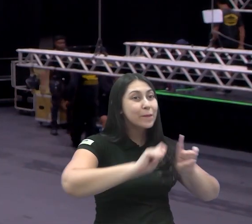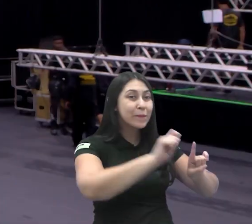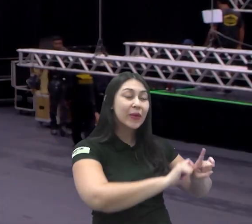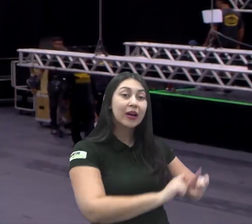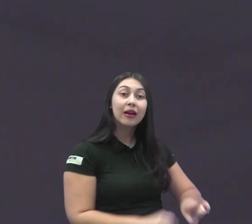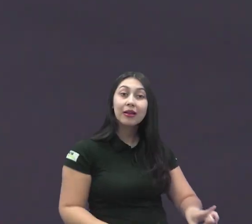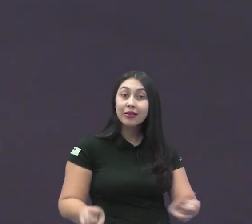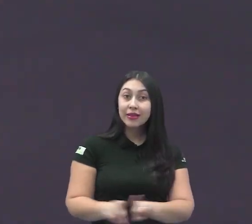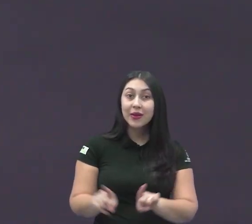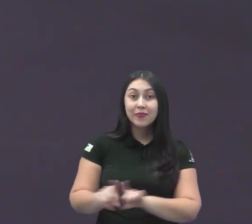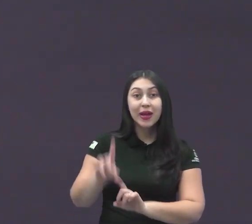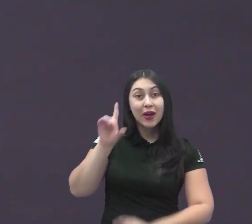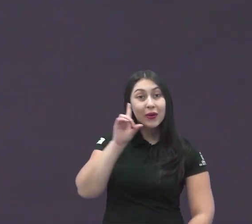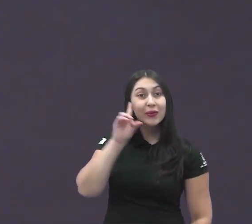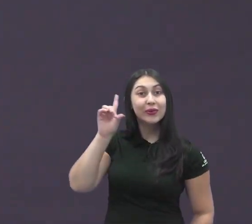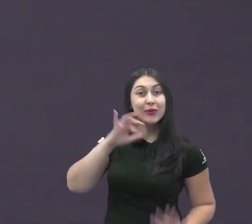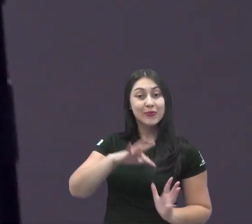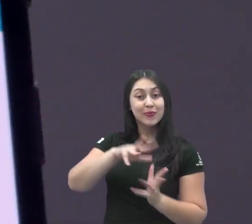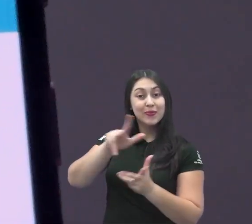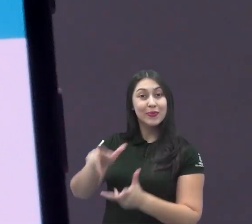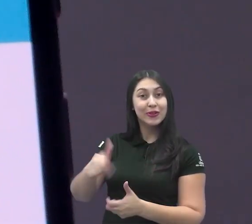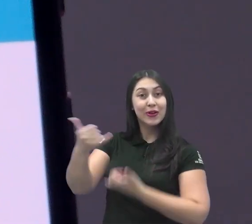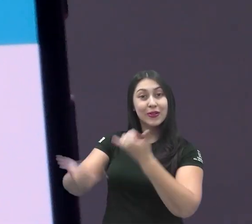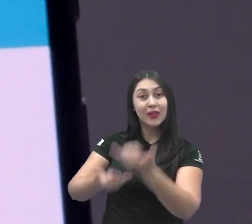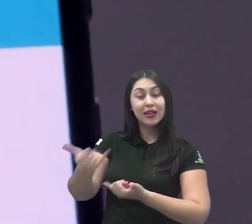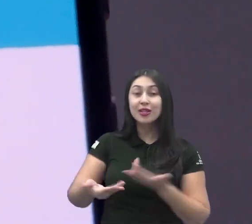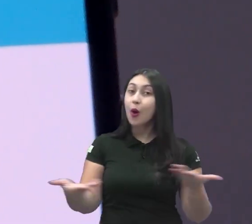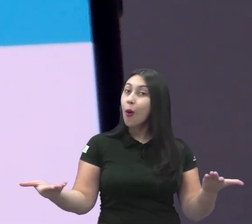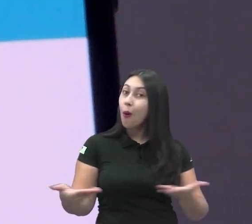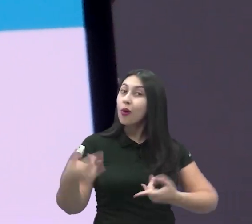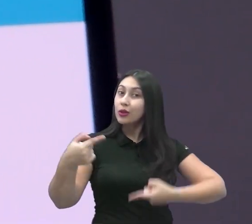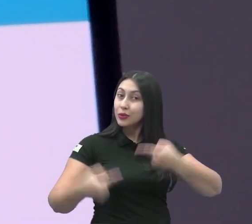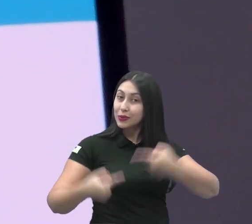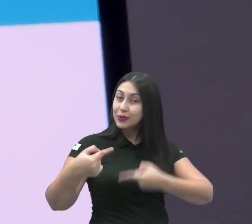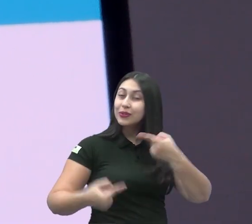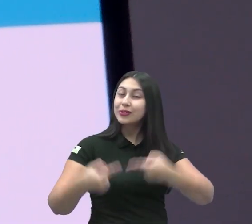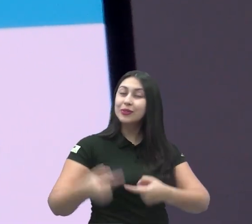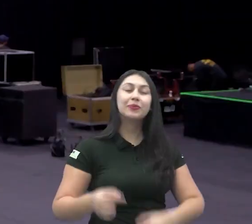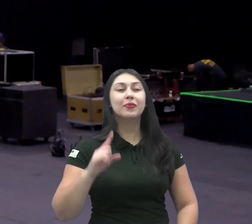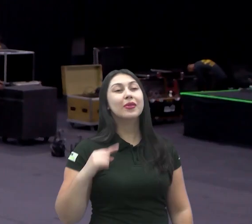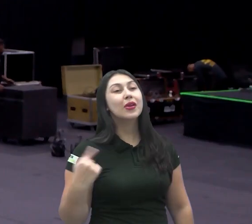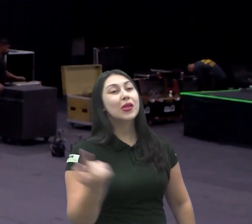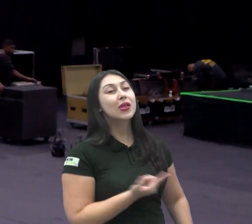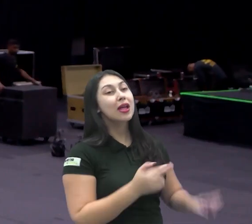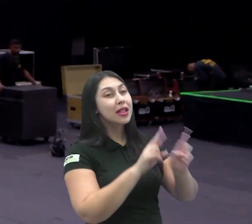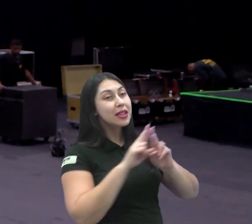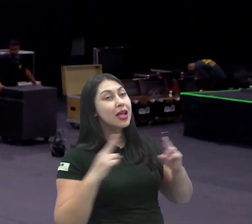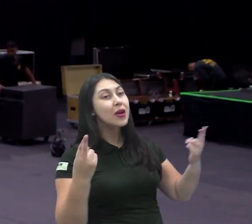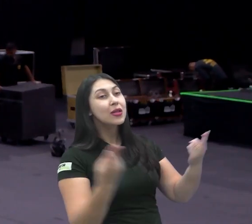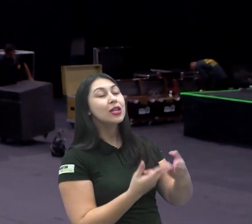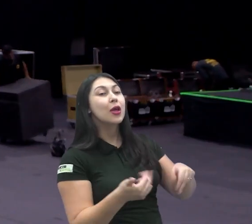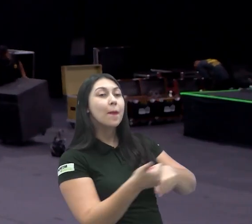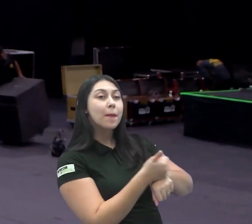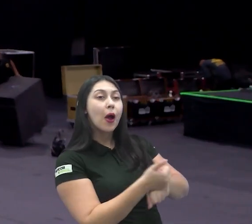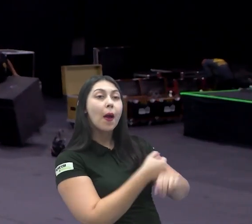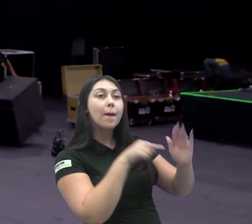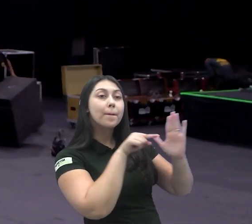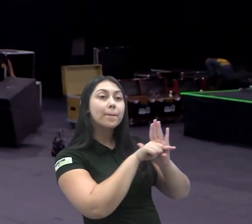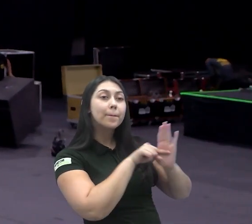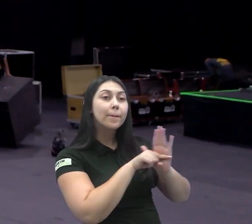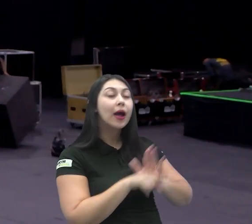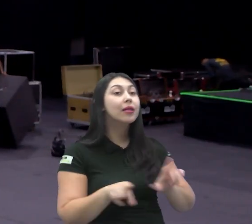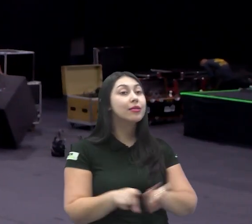do mês. Inclusive, o Dia Mundial do Lazer é tema discutido hoje por aqui. Estamos reunindo